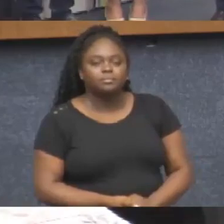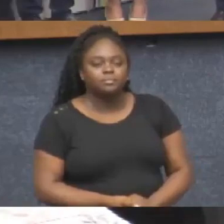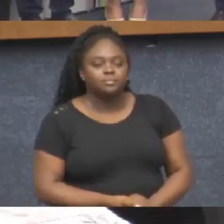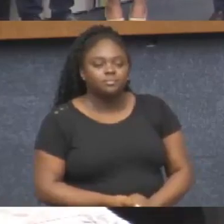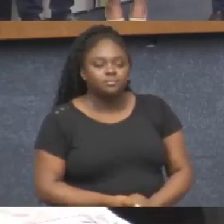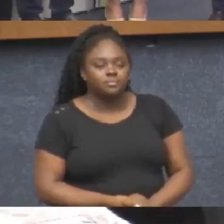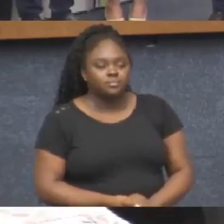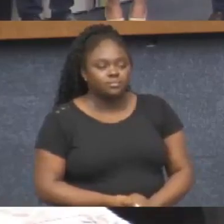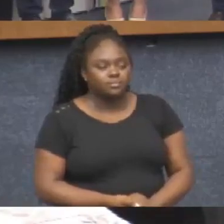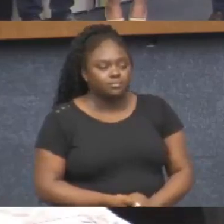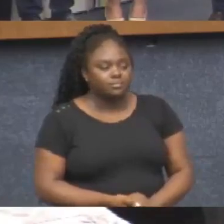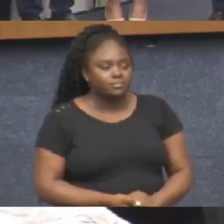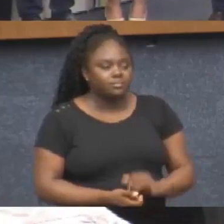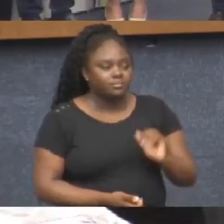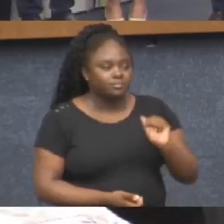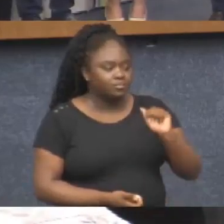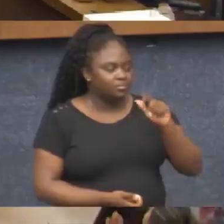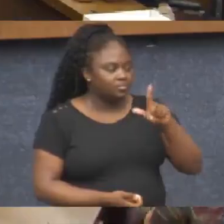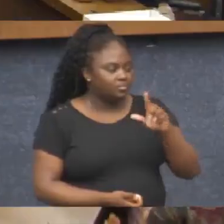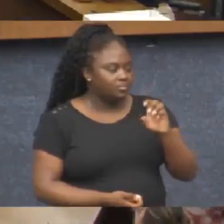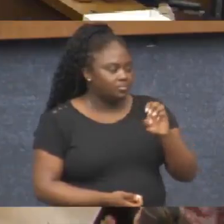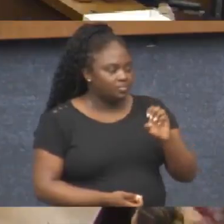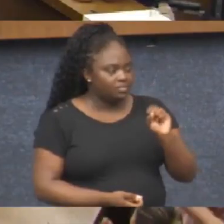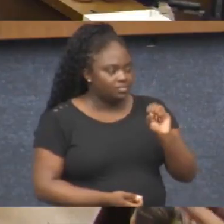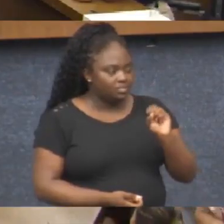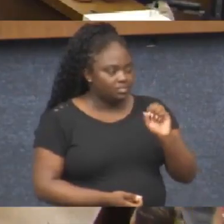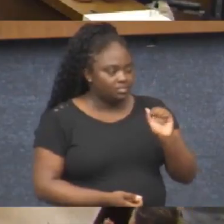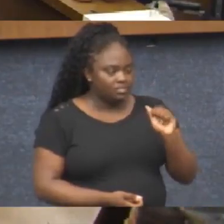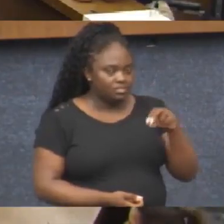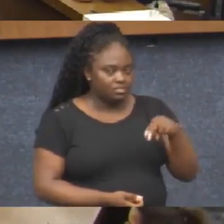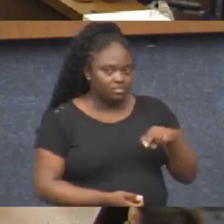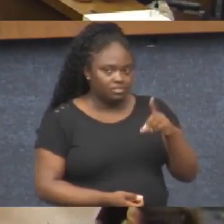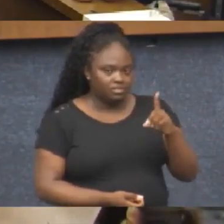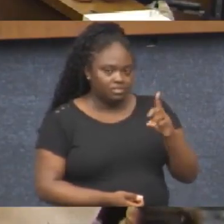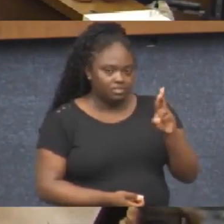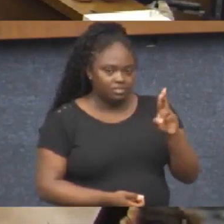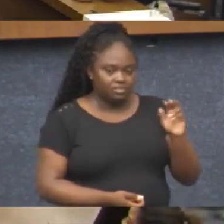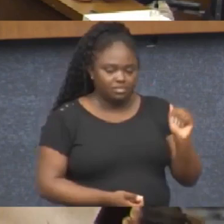E Alessandra Costa Carvalho Macedo.